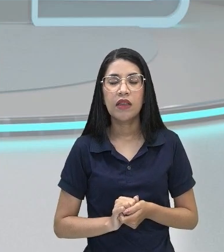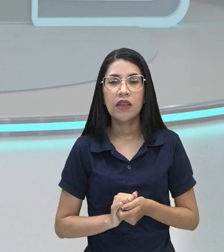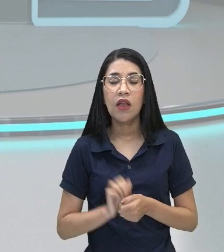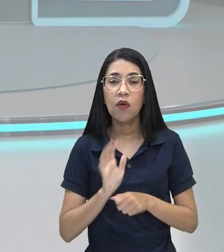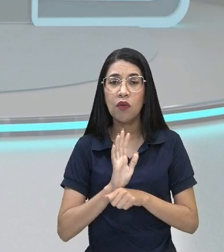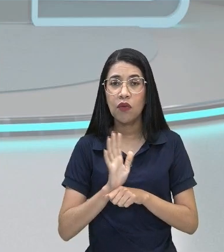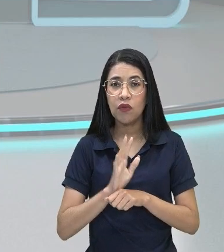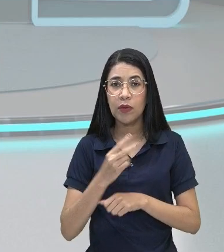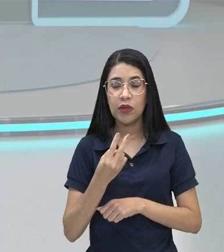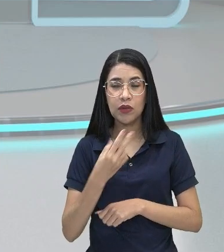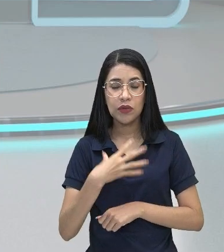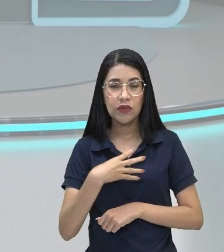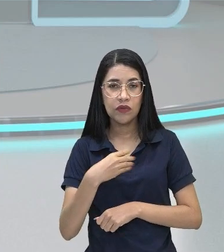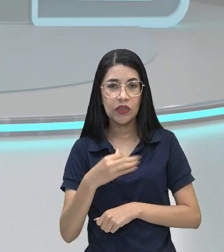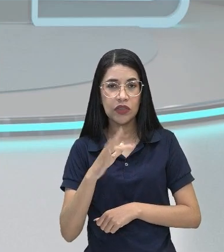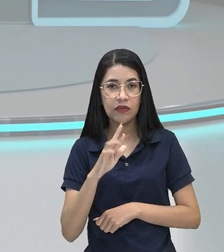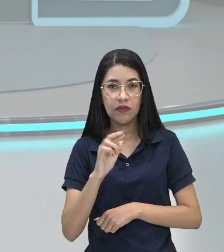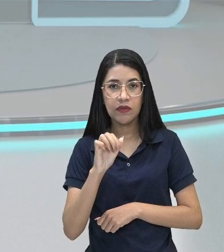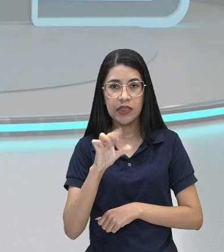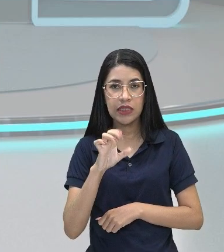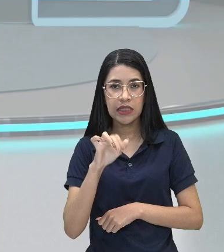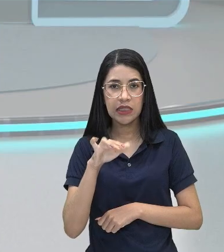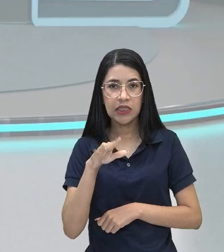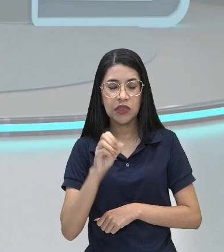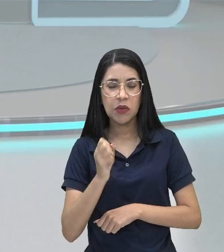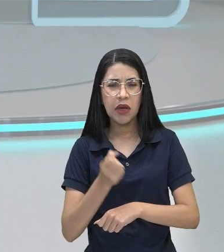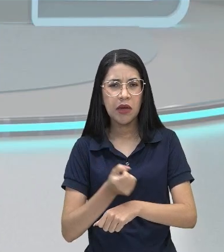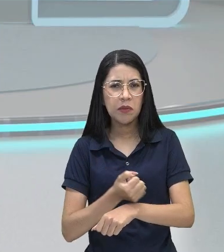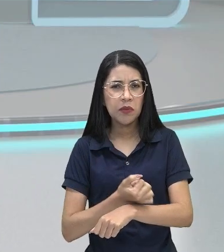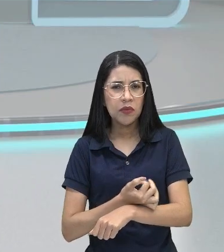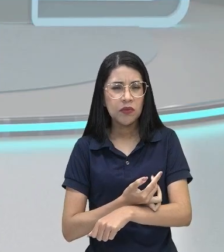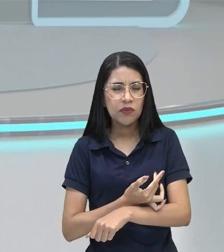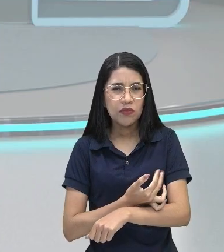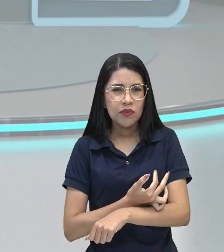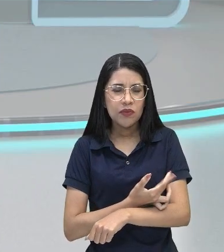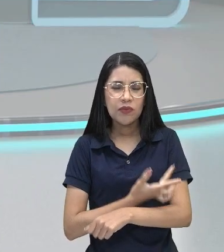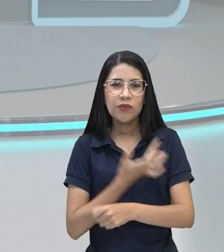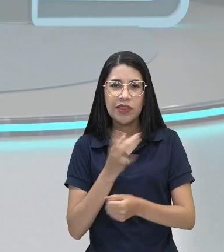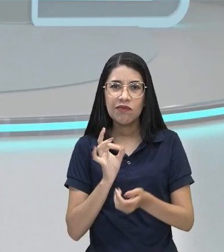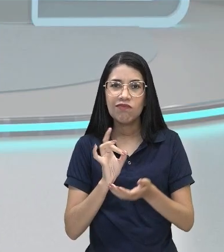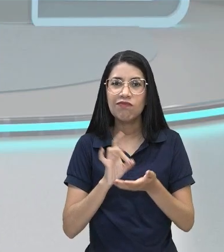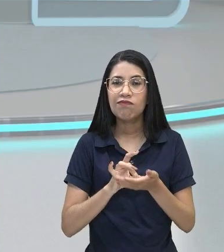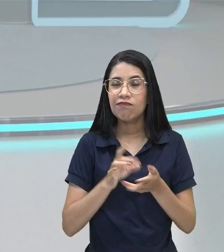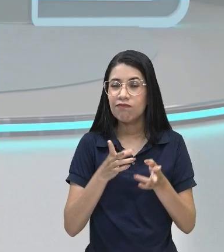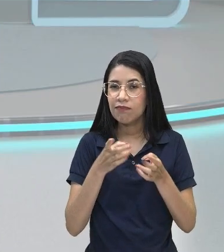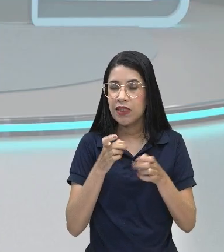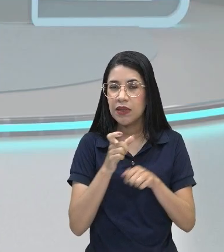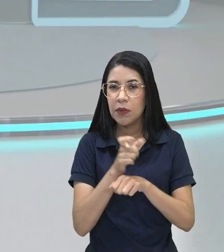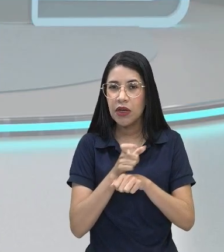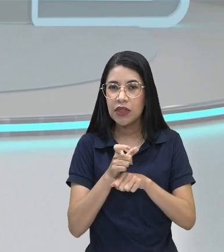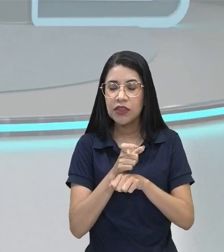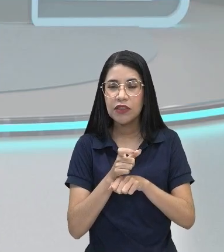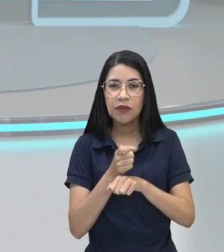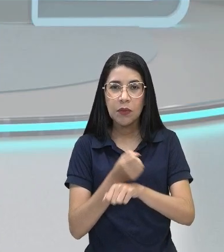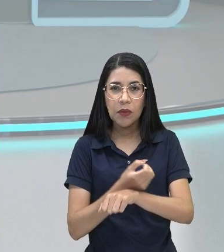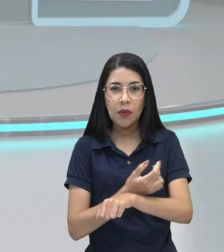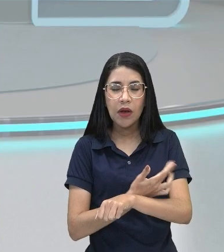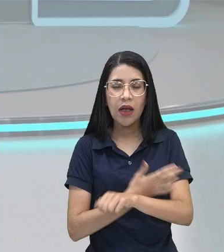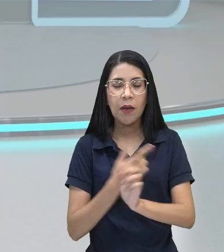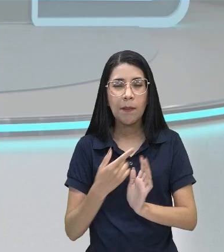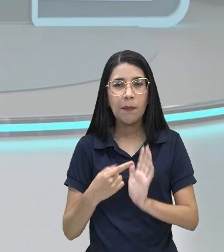Francisco, e ele já começa assim. Emociona profundamente, olha os adjetivos aí, ao retratar